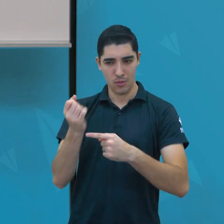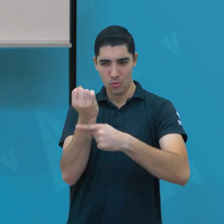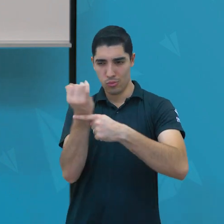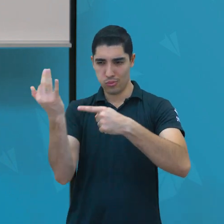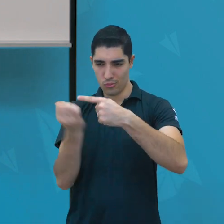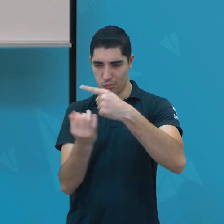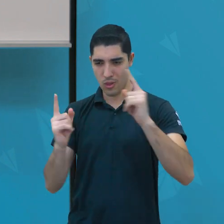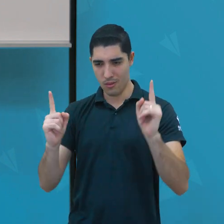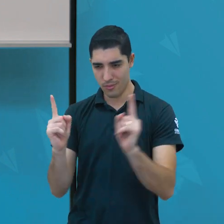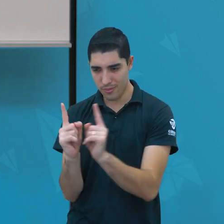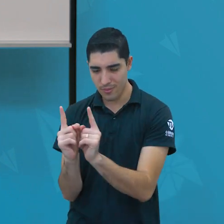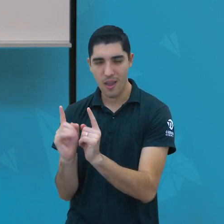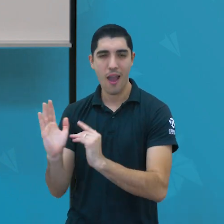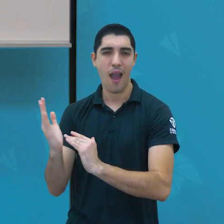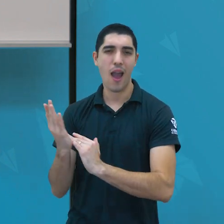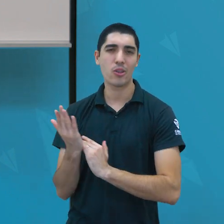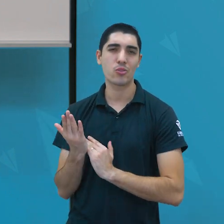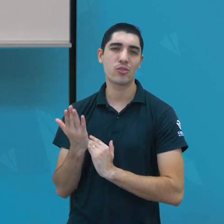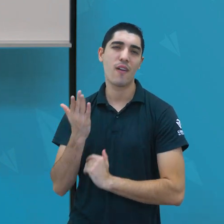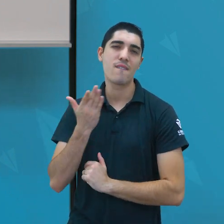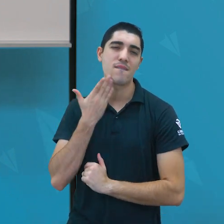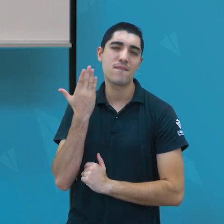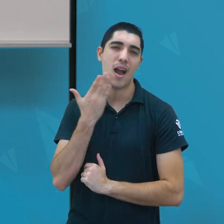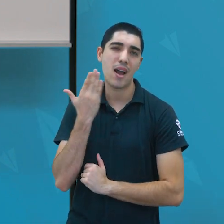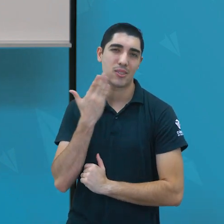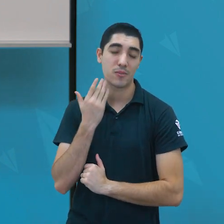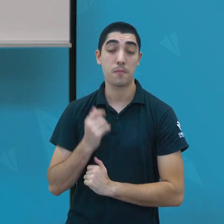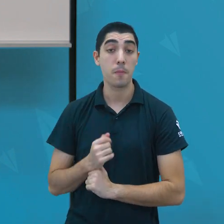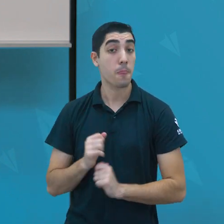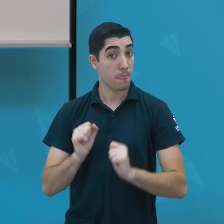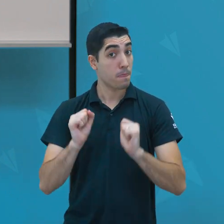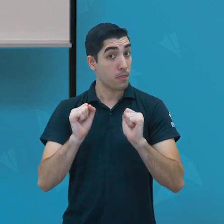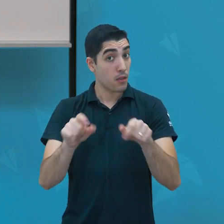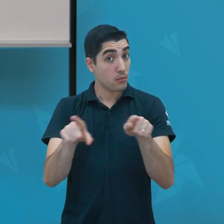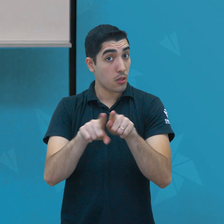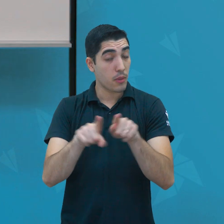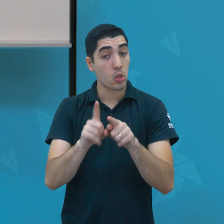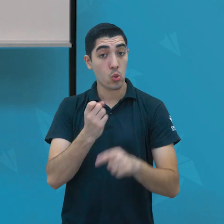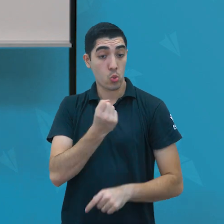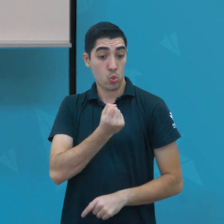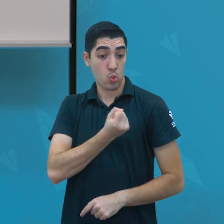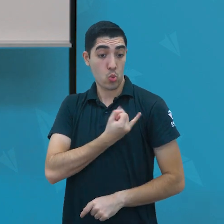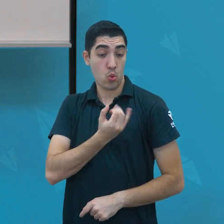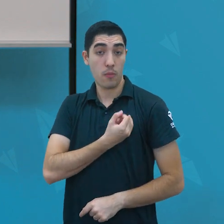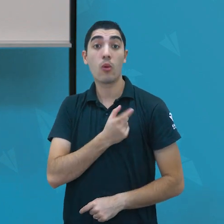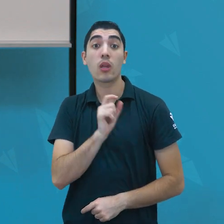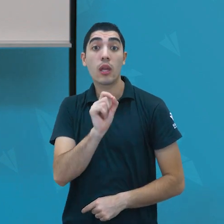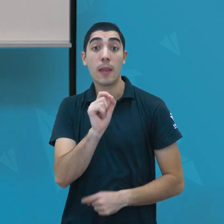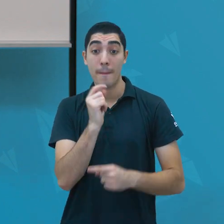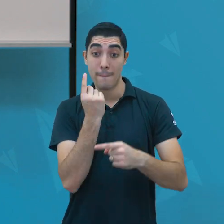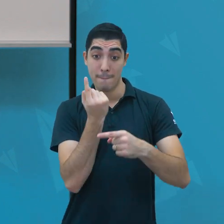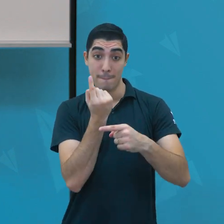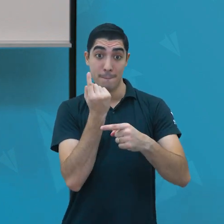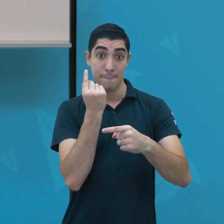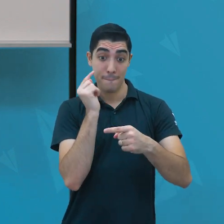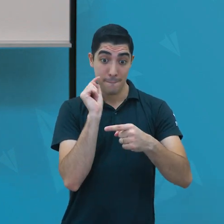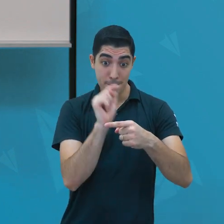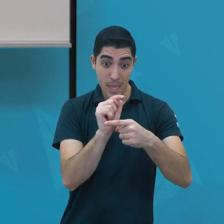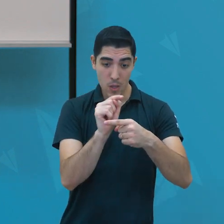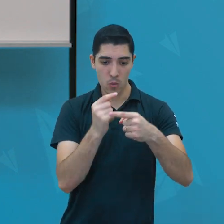facilita a minha vida, me ajuda a escrever menos ali também. Você pode lidar com números dessa forma aqui, olha só,